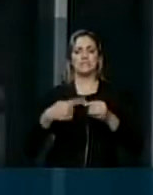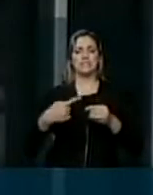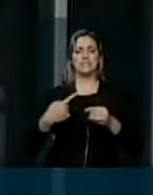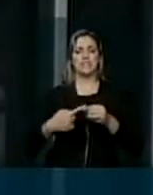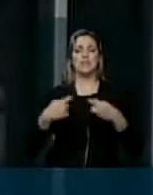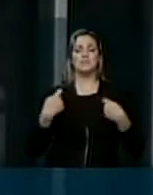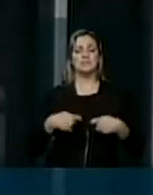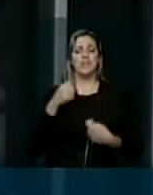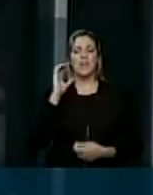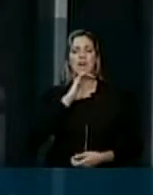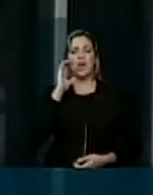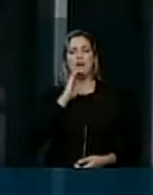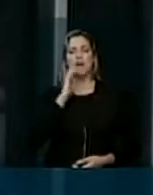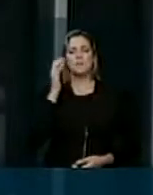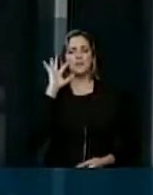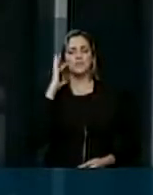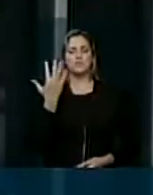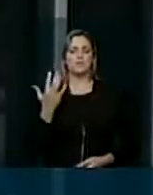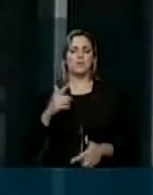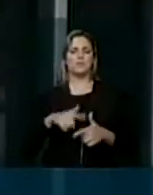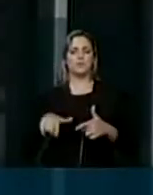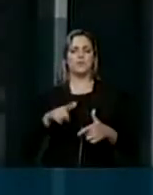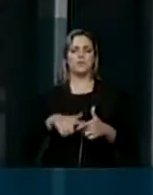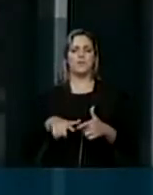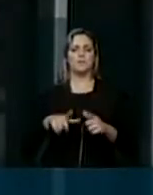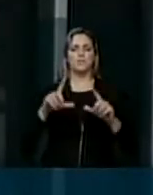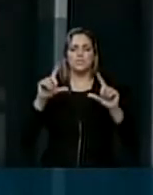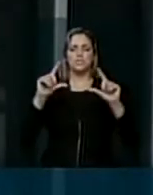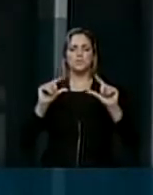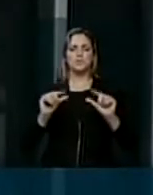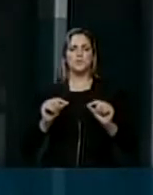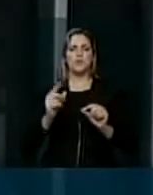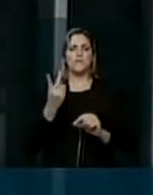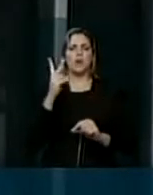sinalização da proteção da indústria nacional, com as medidas provisórias